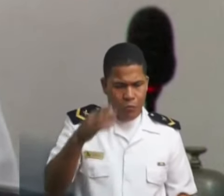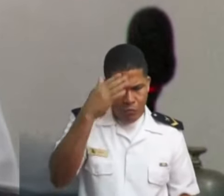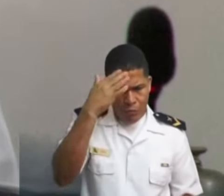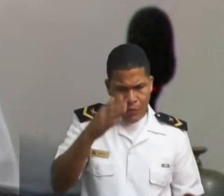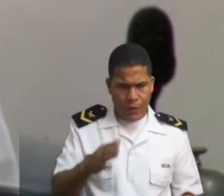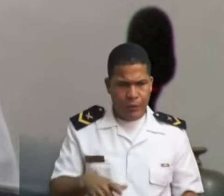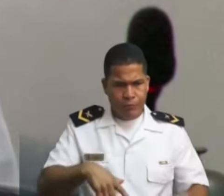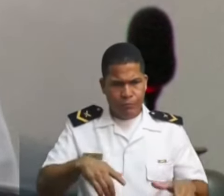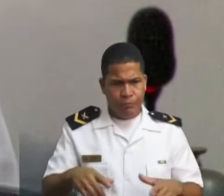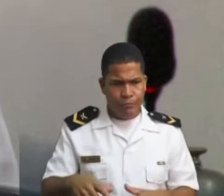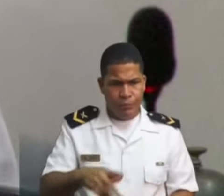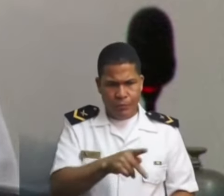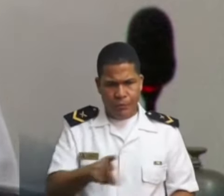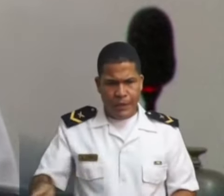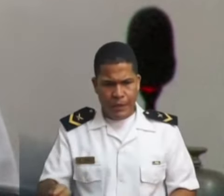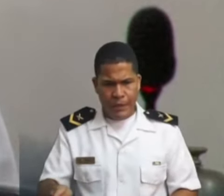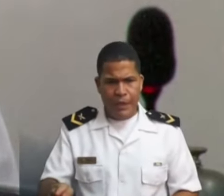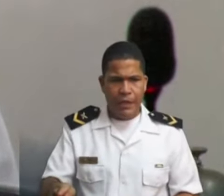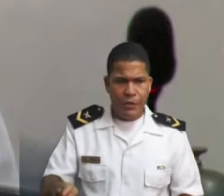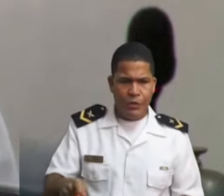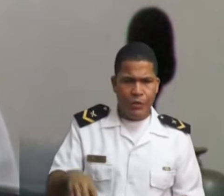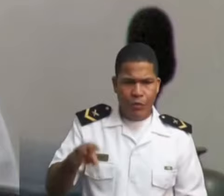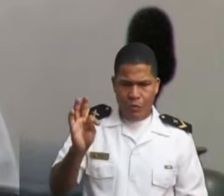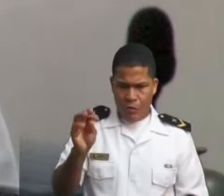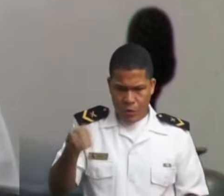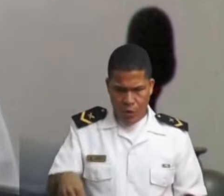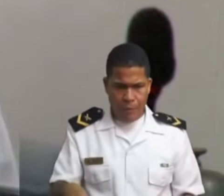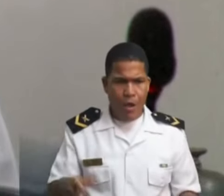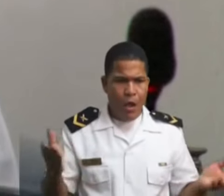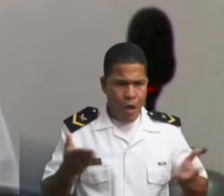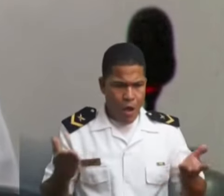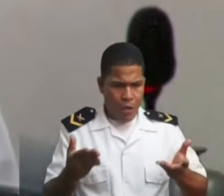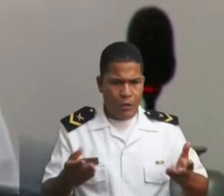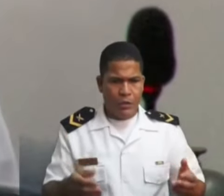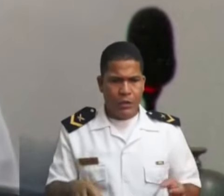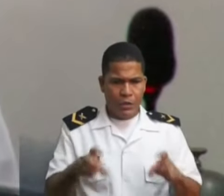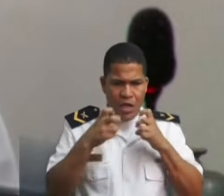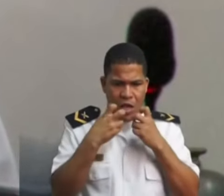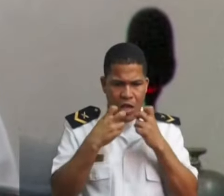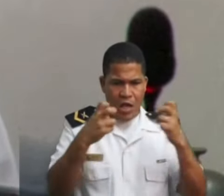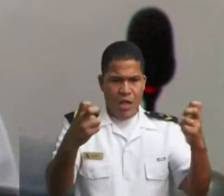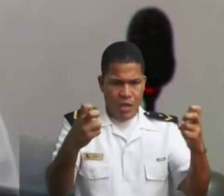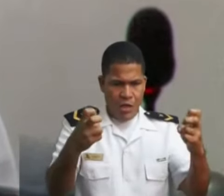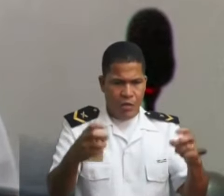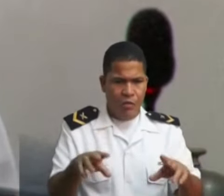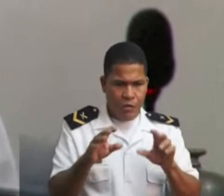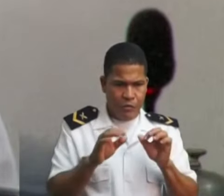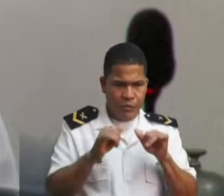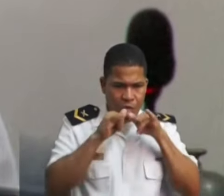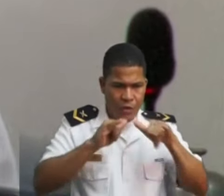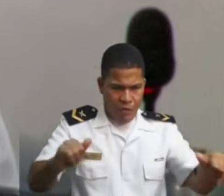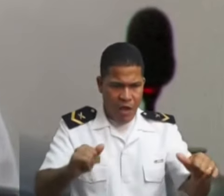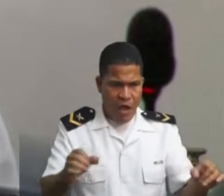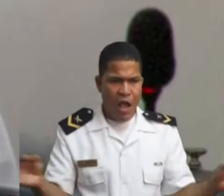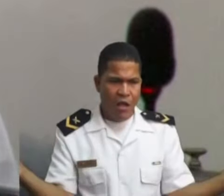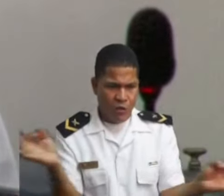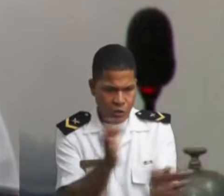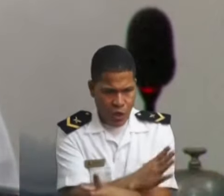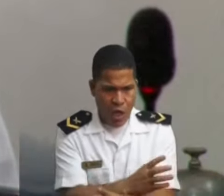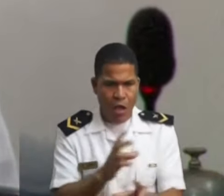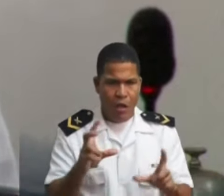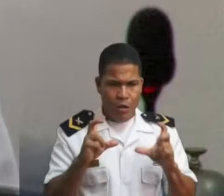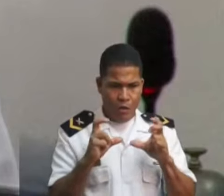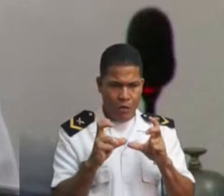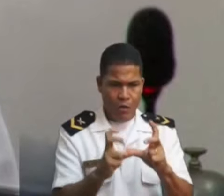Marítimo. Declaro assim encerrada a sessão solene alusiva ao 90º aniversário do Tribunal